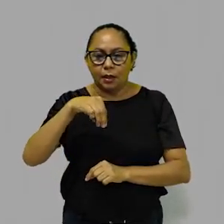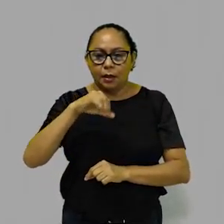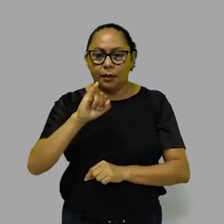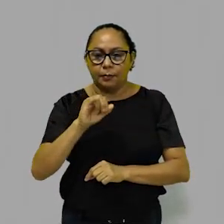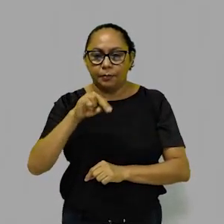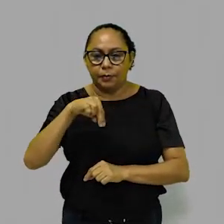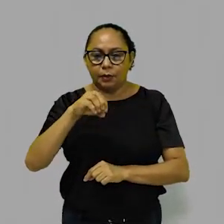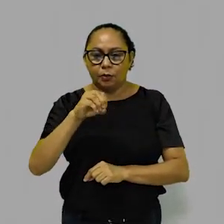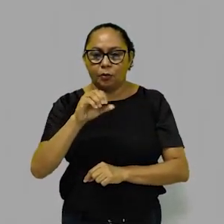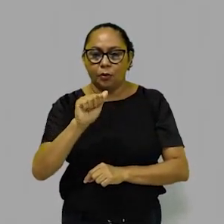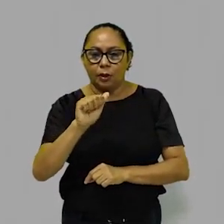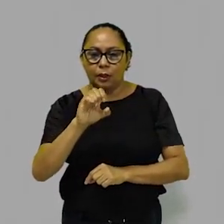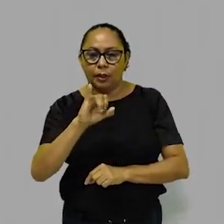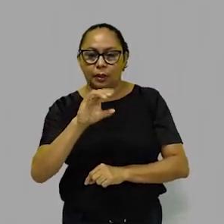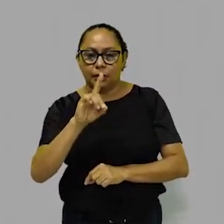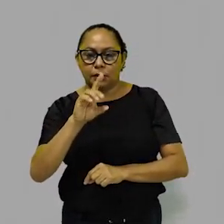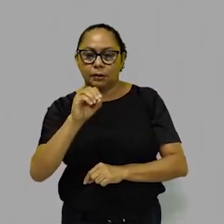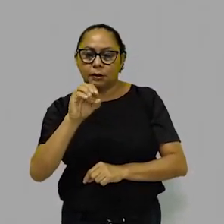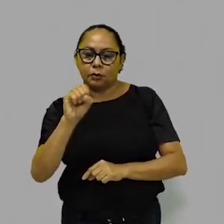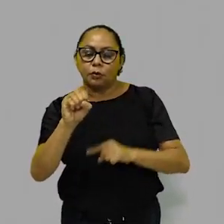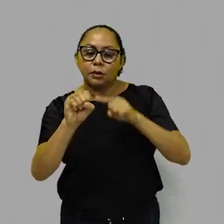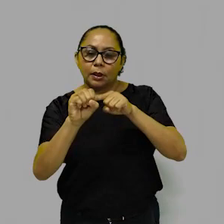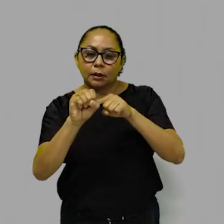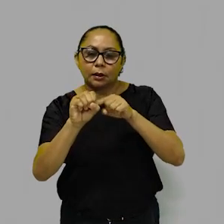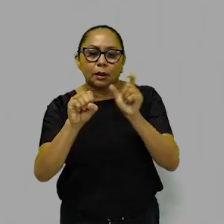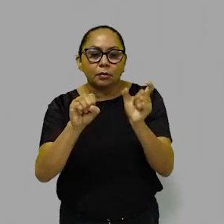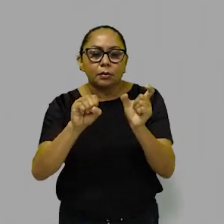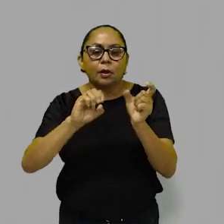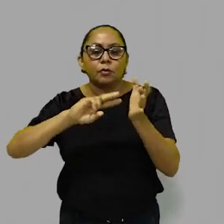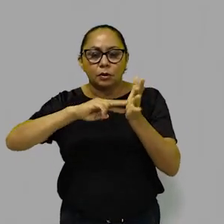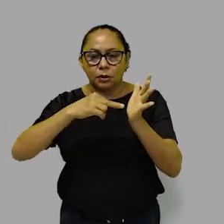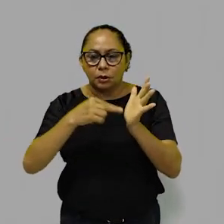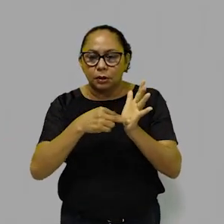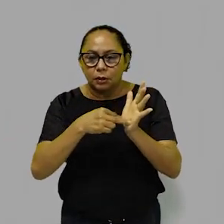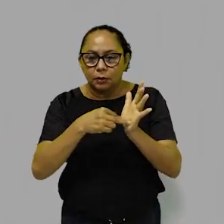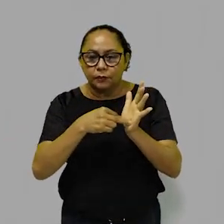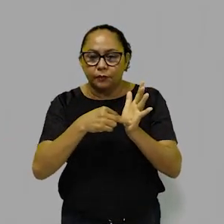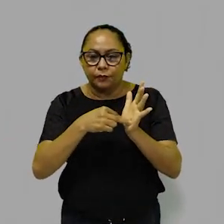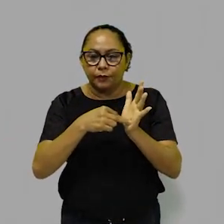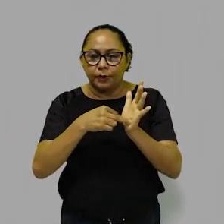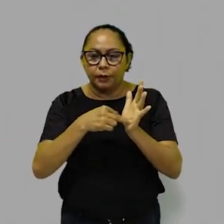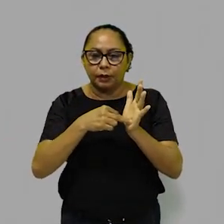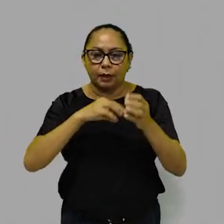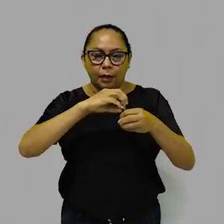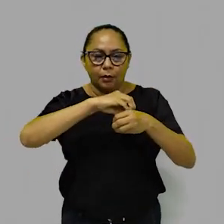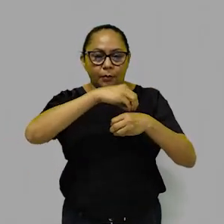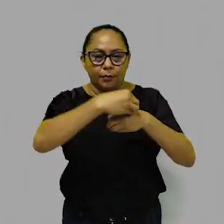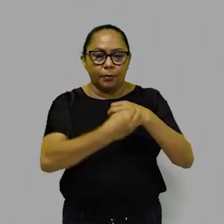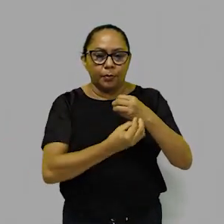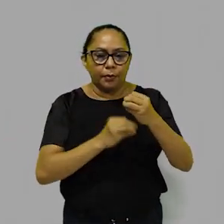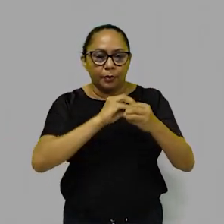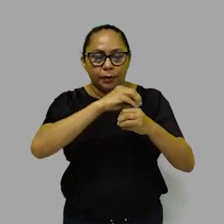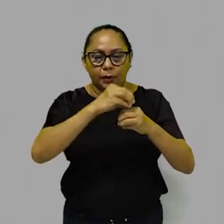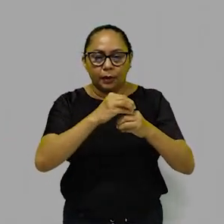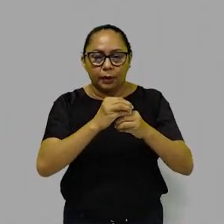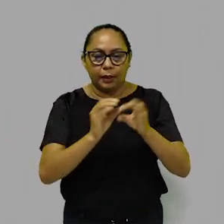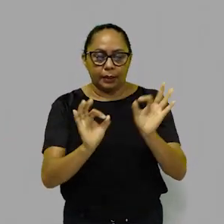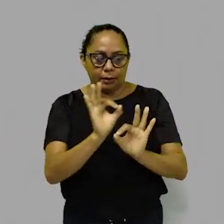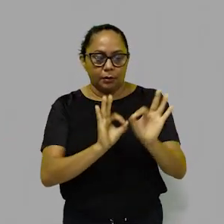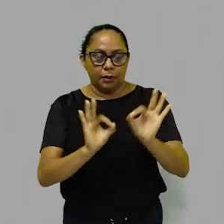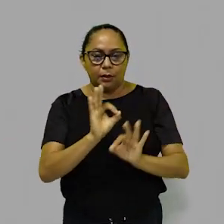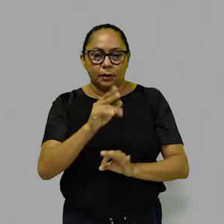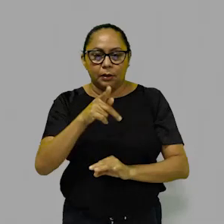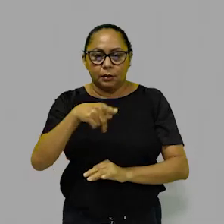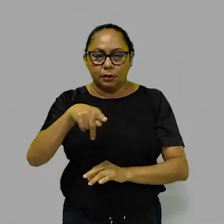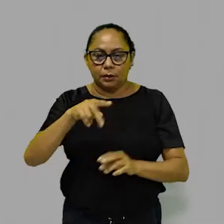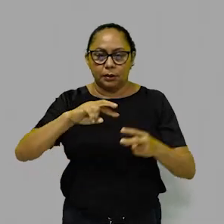não sabe o que é aminoácido. Aminoácido é uma molécula que forma proteína. É como se fosse o quebra-cabeça